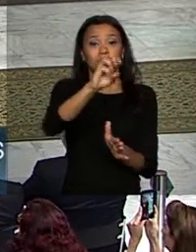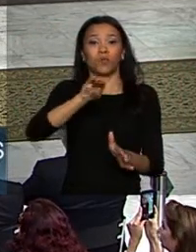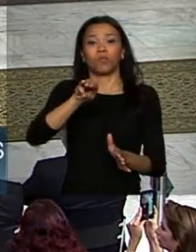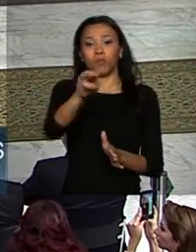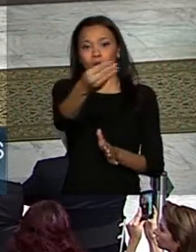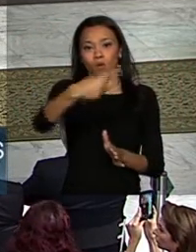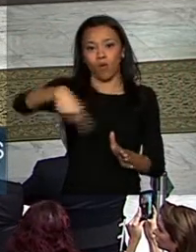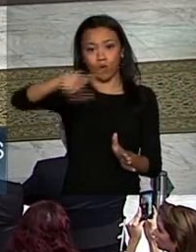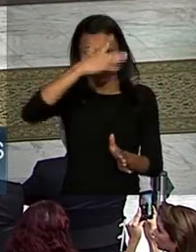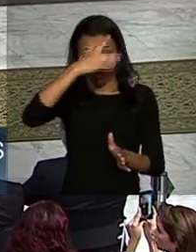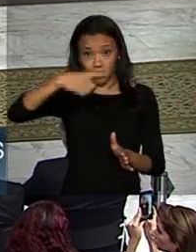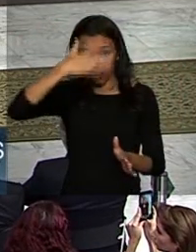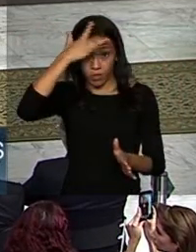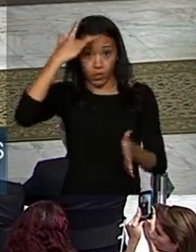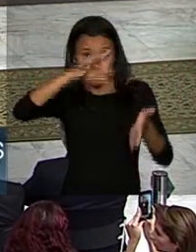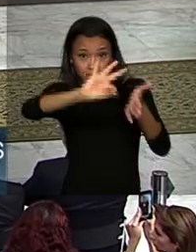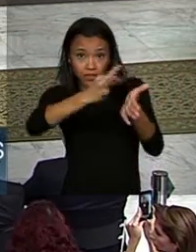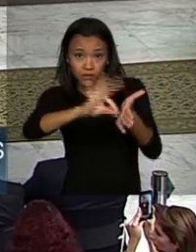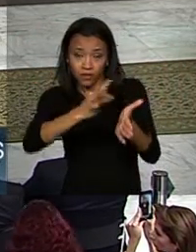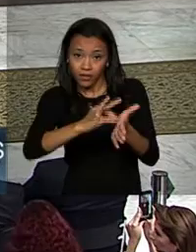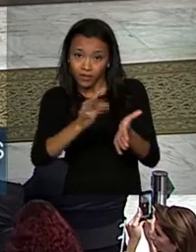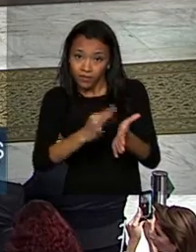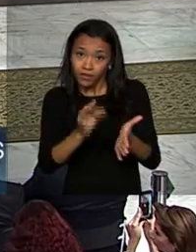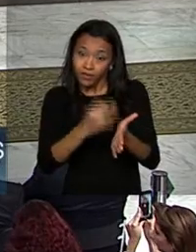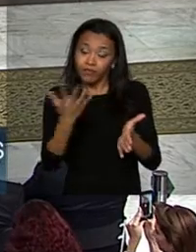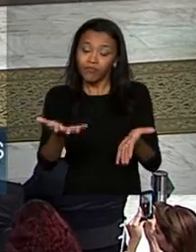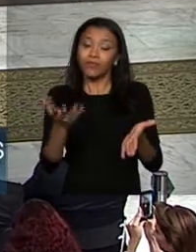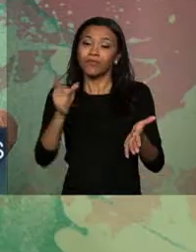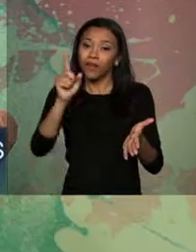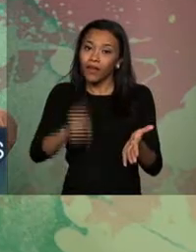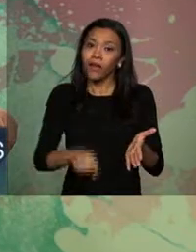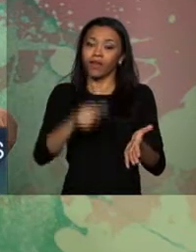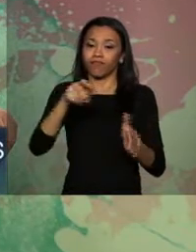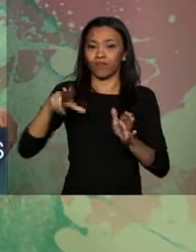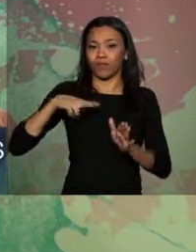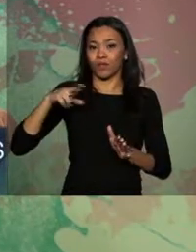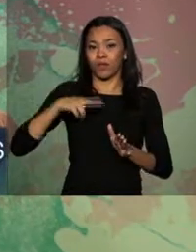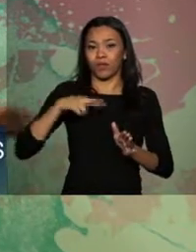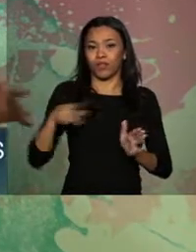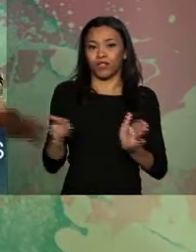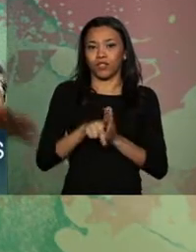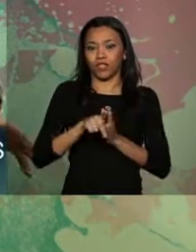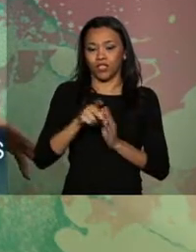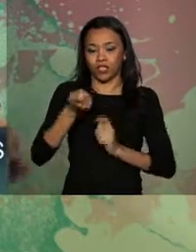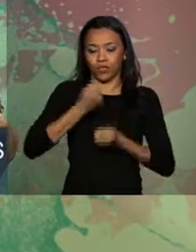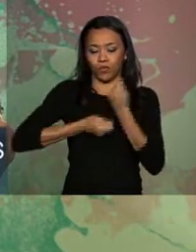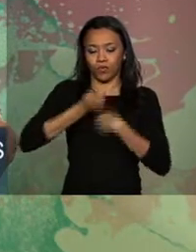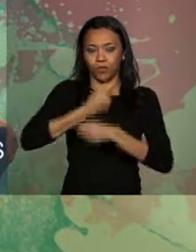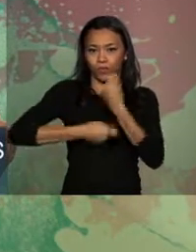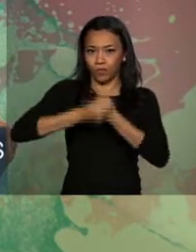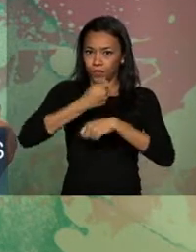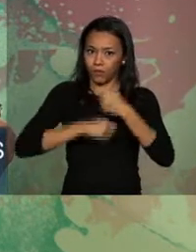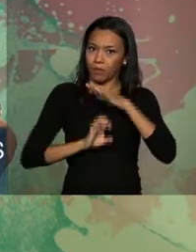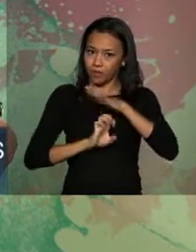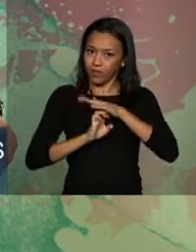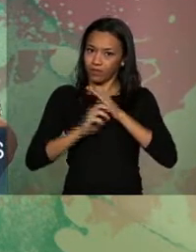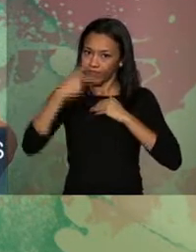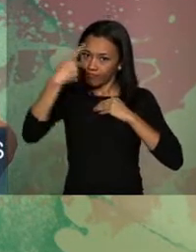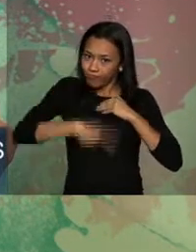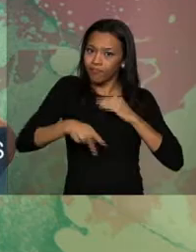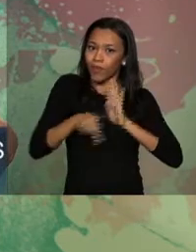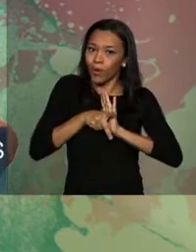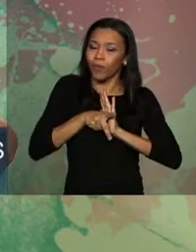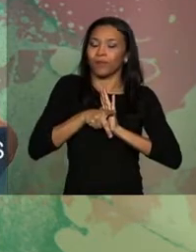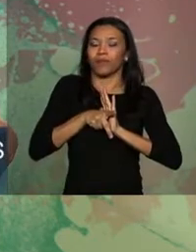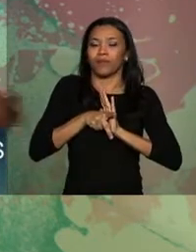inscritos como microempreendedores individuais. Eu tenho certeza que esse é